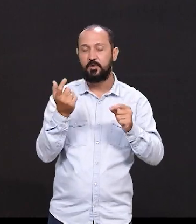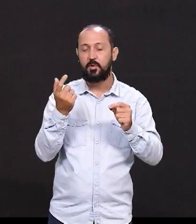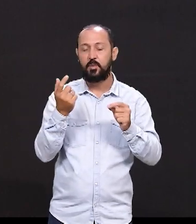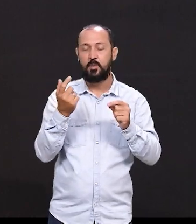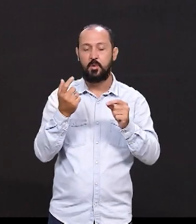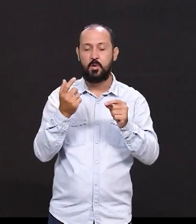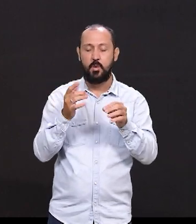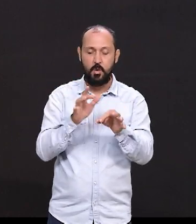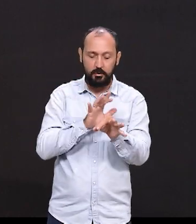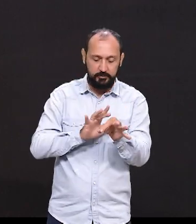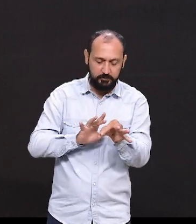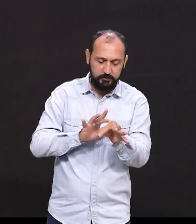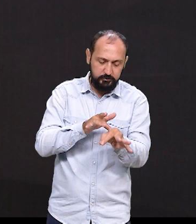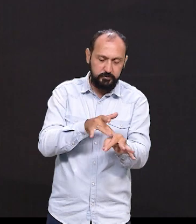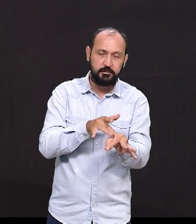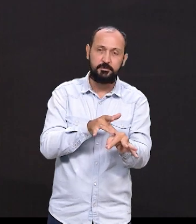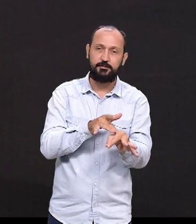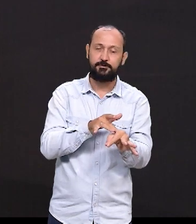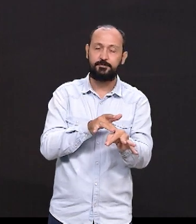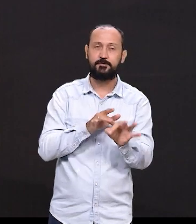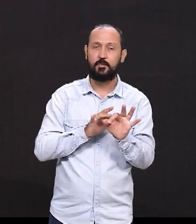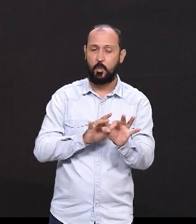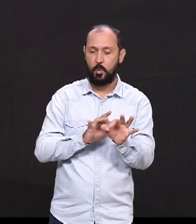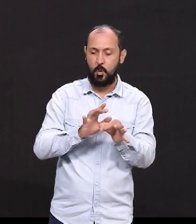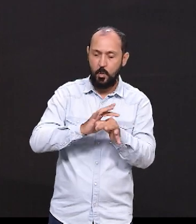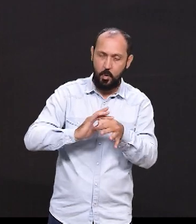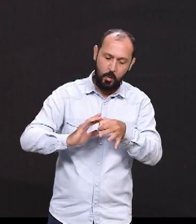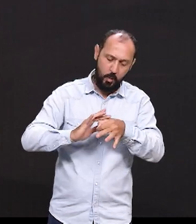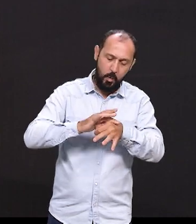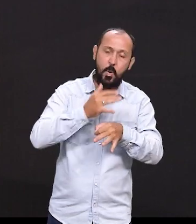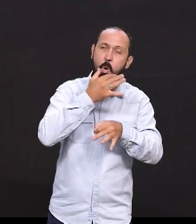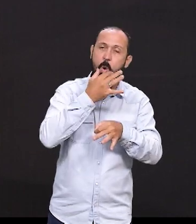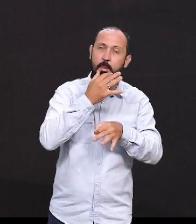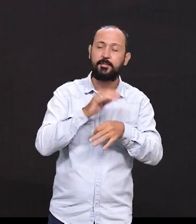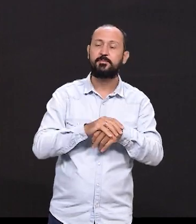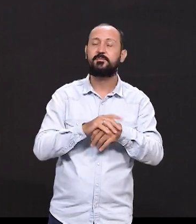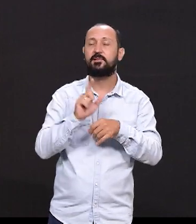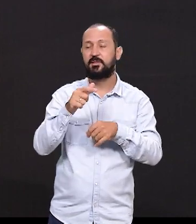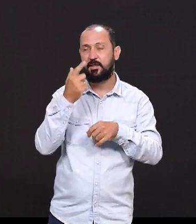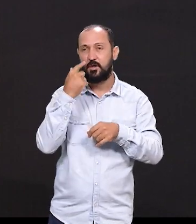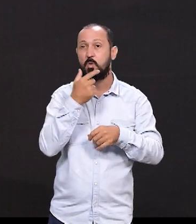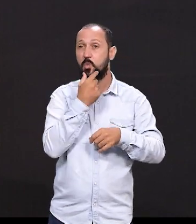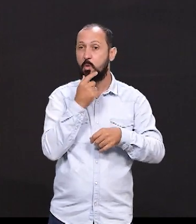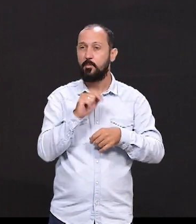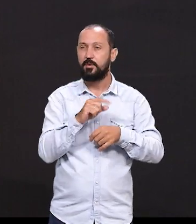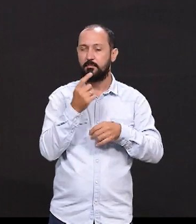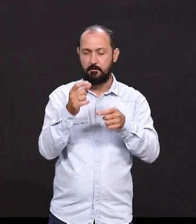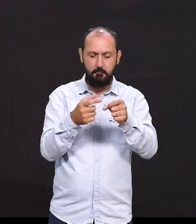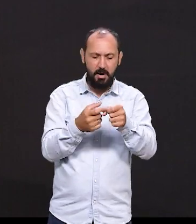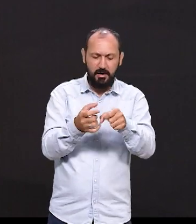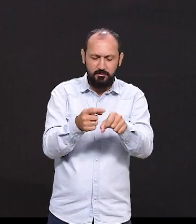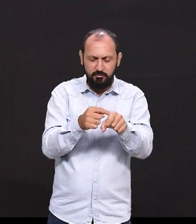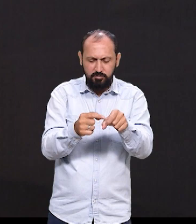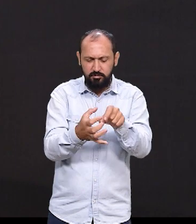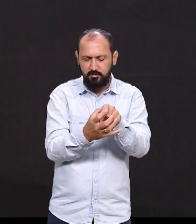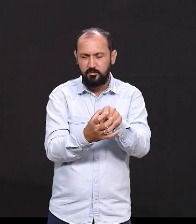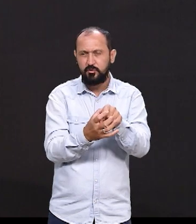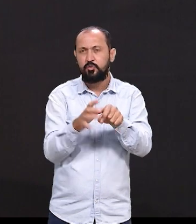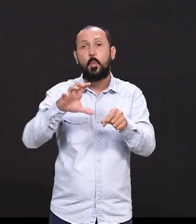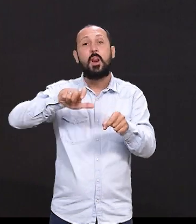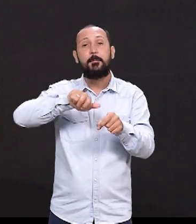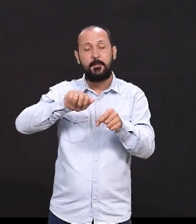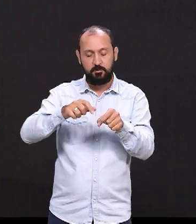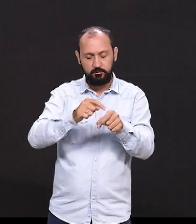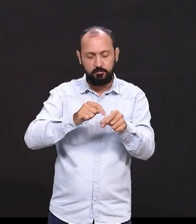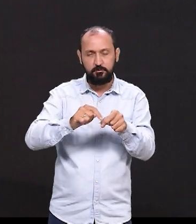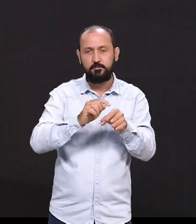câncer de próstata ele eh ele acontece obviamente no no órgão masculino que a próstata no homem tem o tamanho de uma nos tamanho de